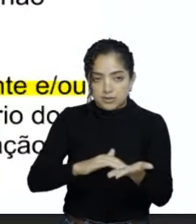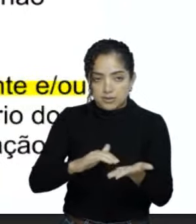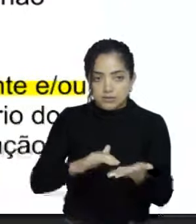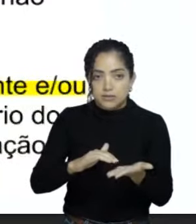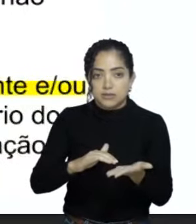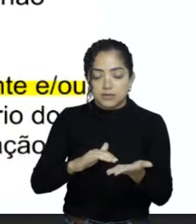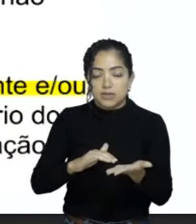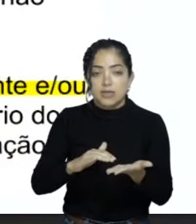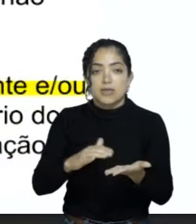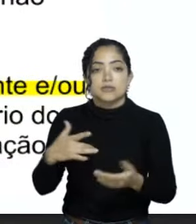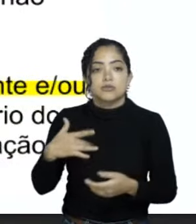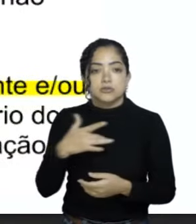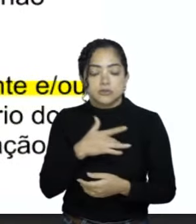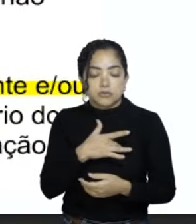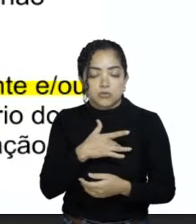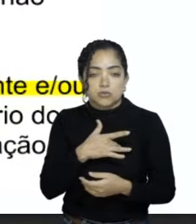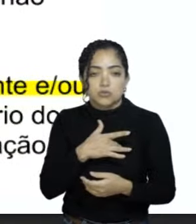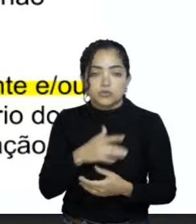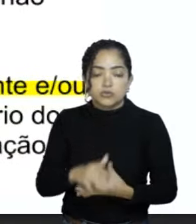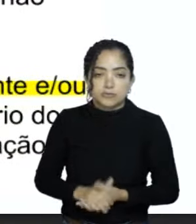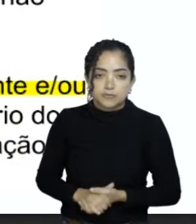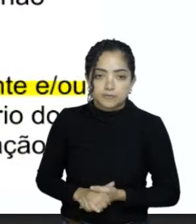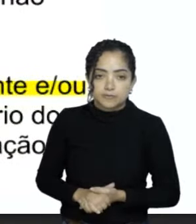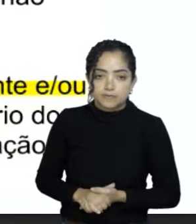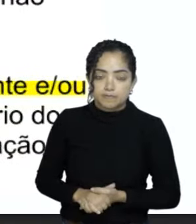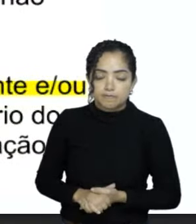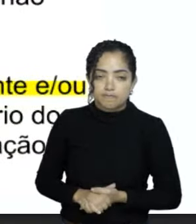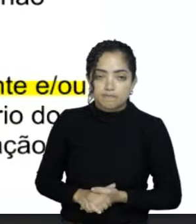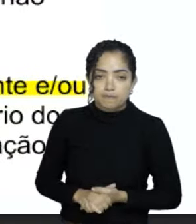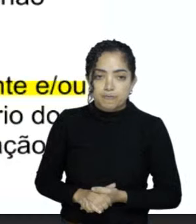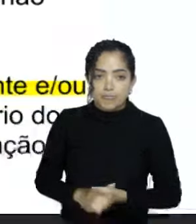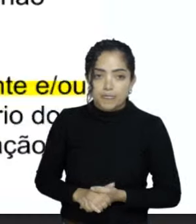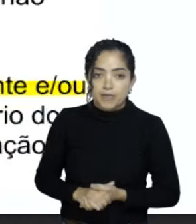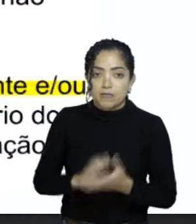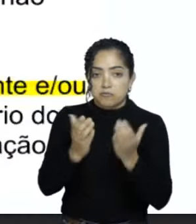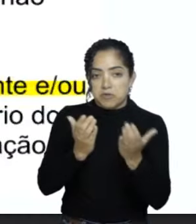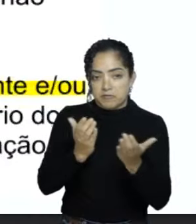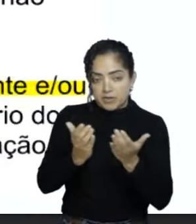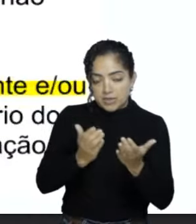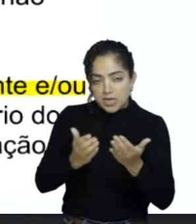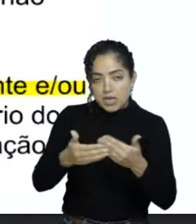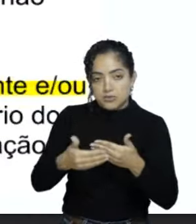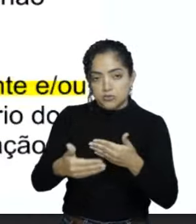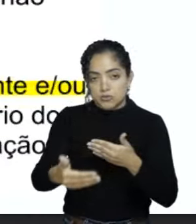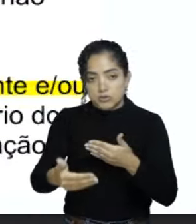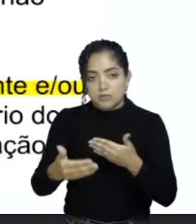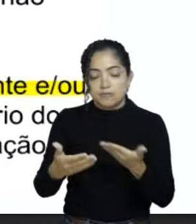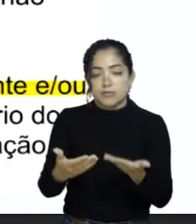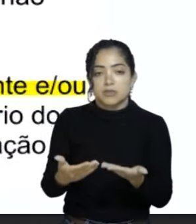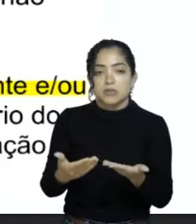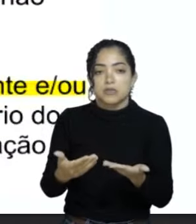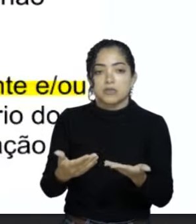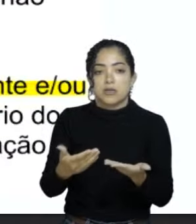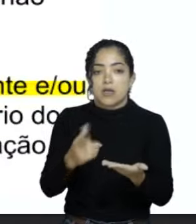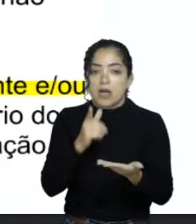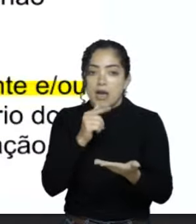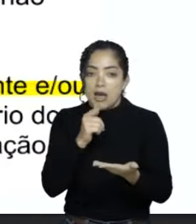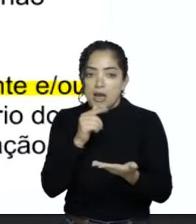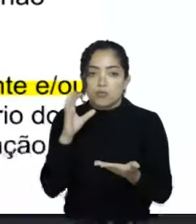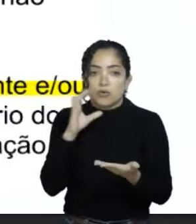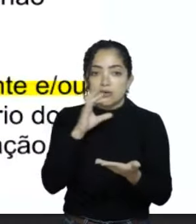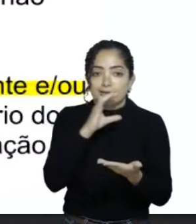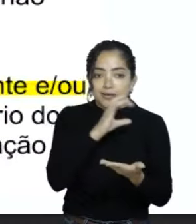saúde recebendo os e-mails né Vamos avaliar as consequências sem eles não haverá água quente vapor